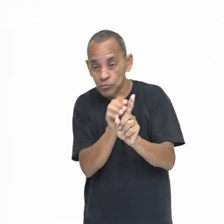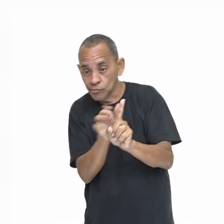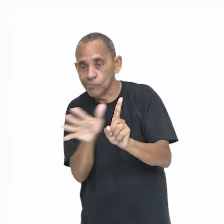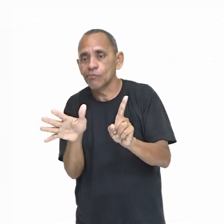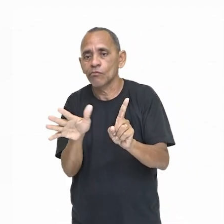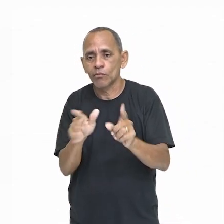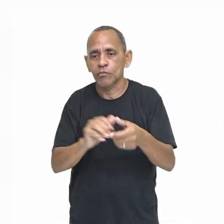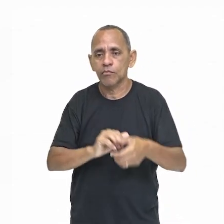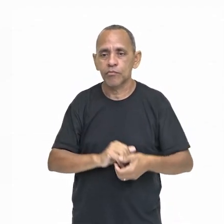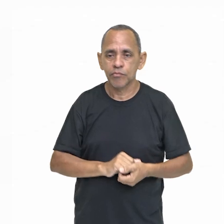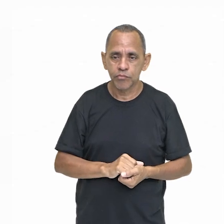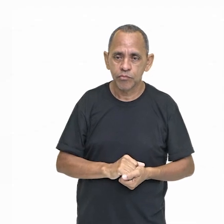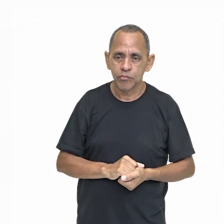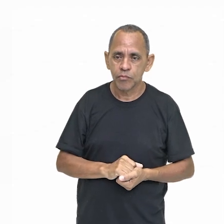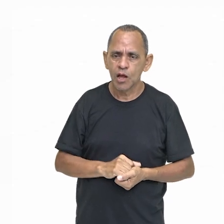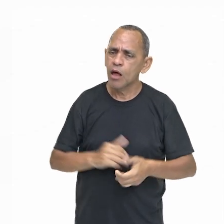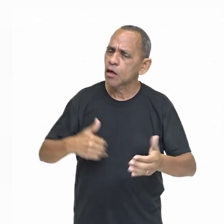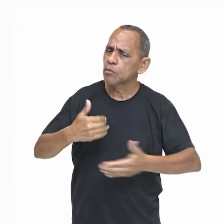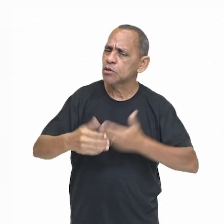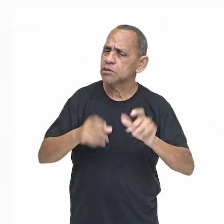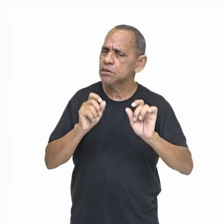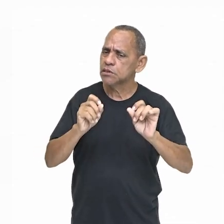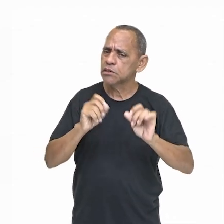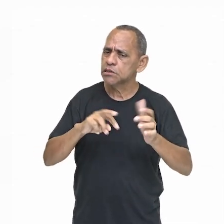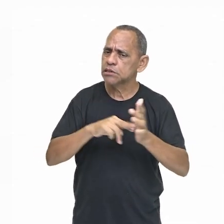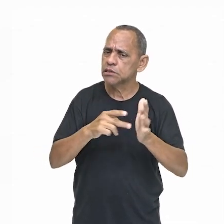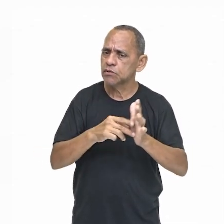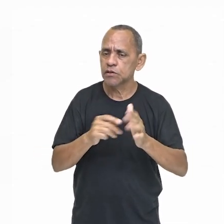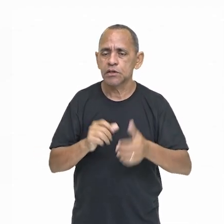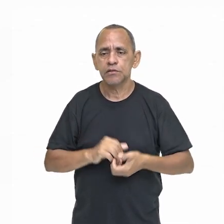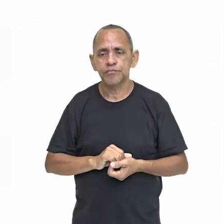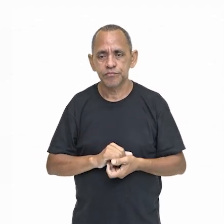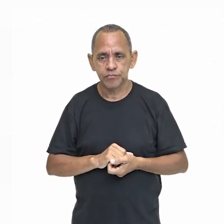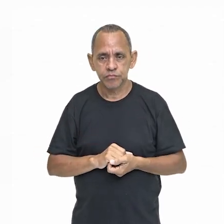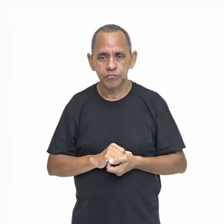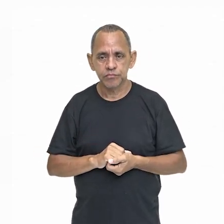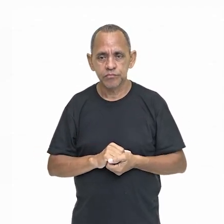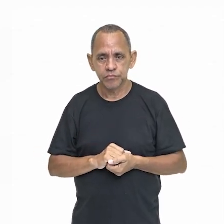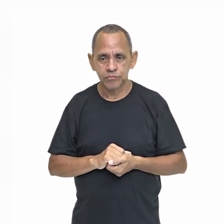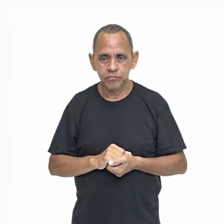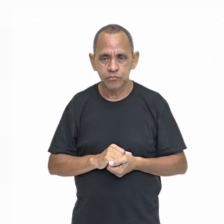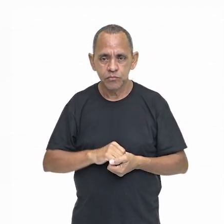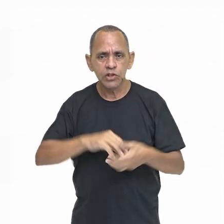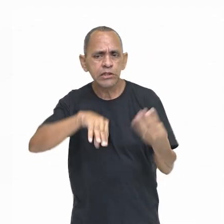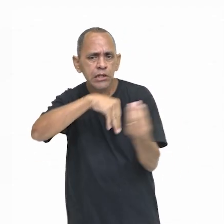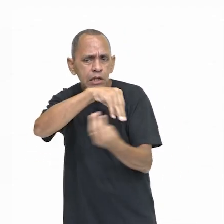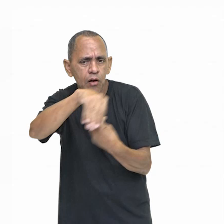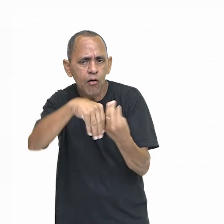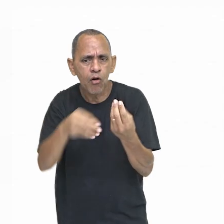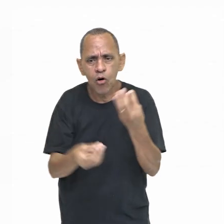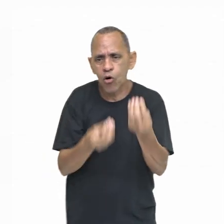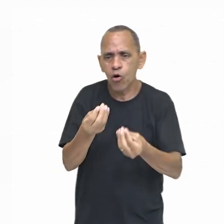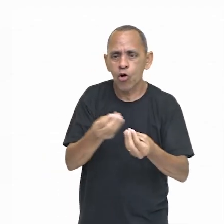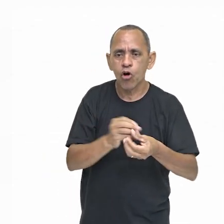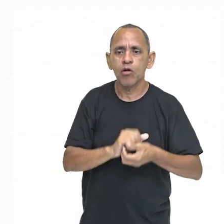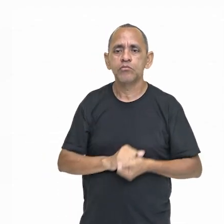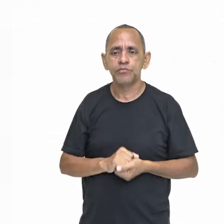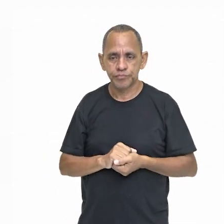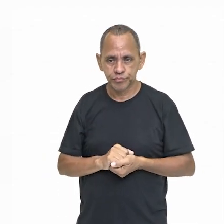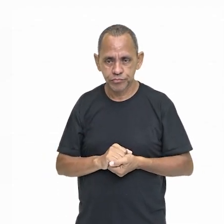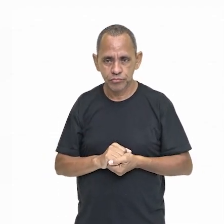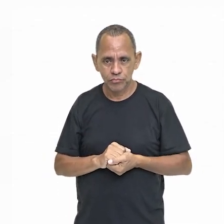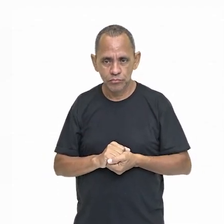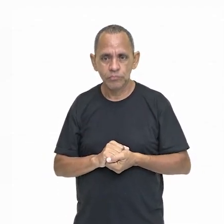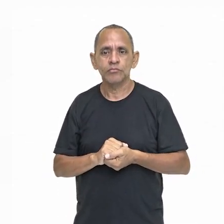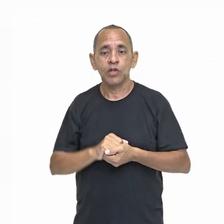que processo é esse que envolve aí a condução? É um simples fato, vamos imaginar que